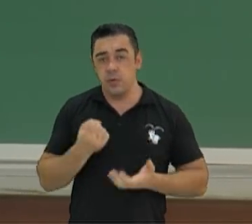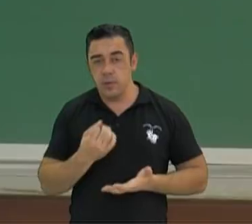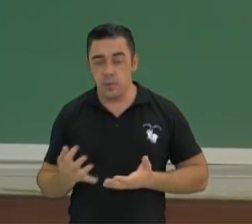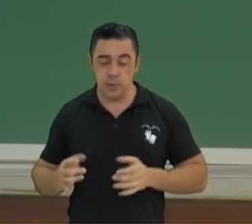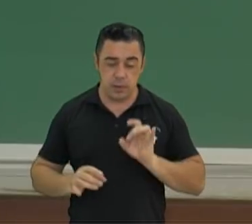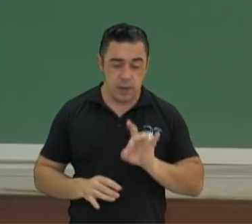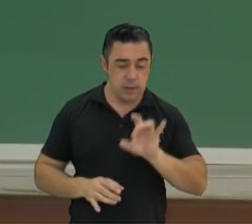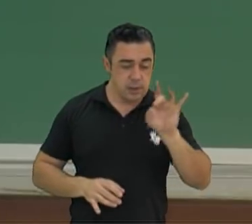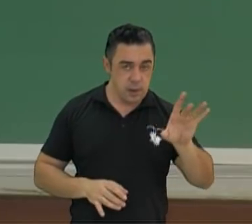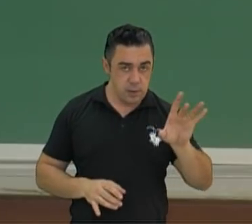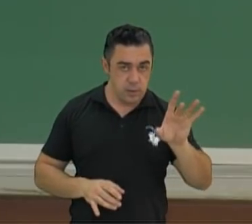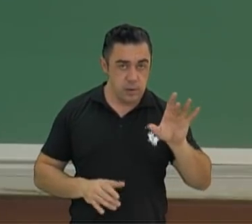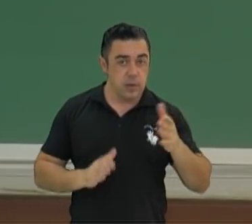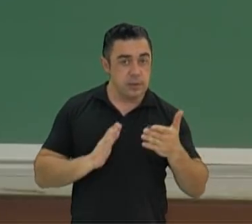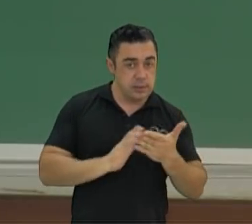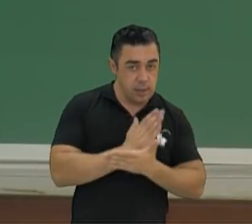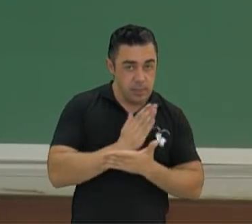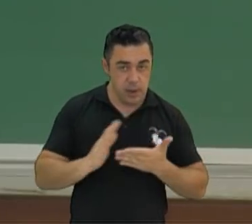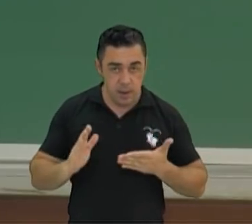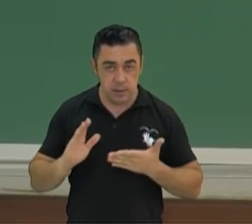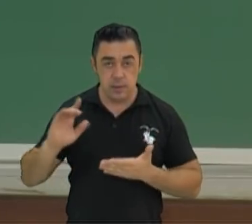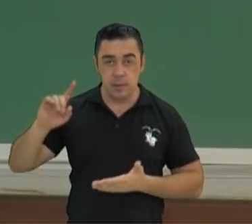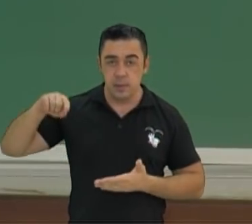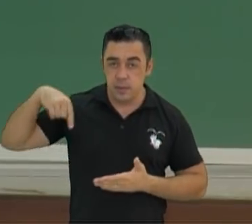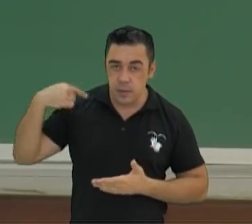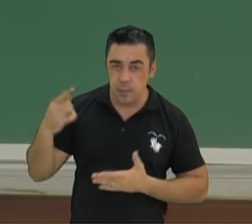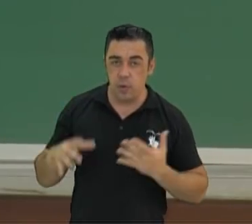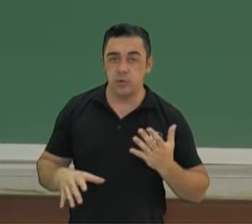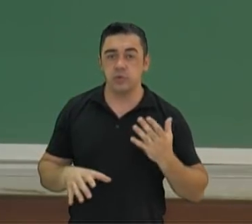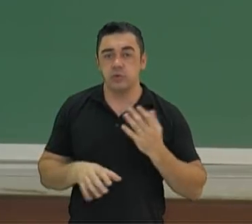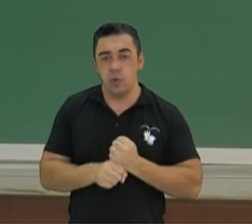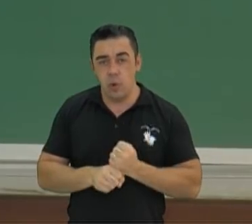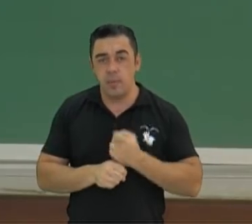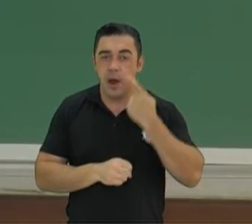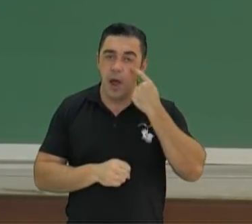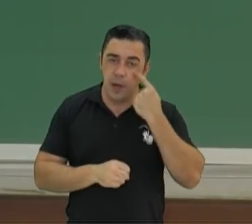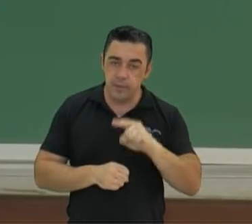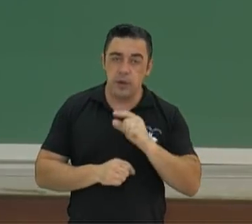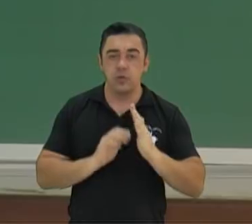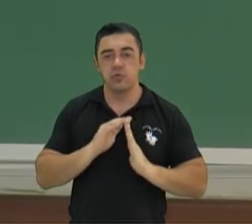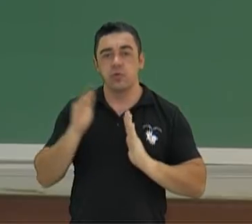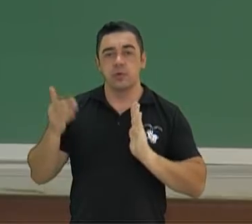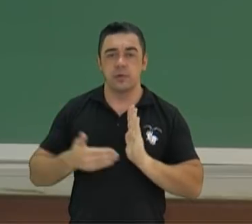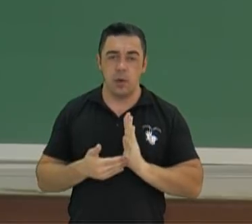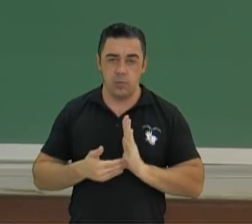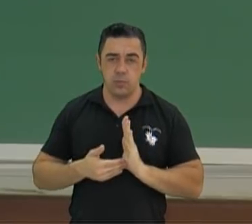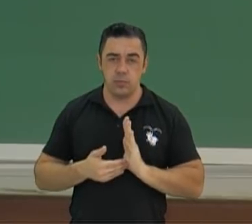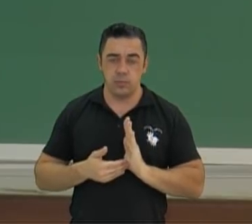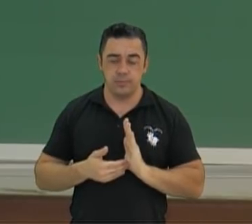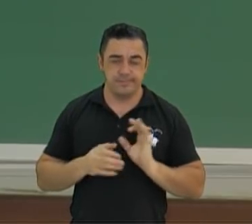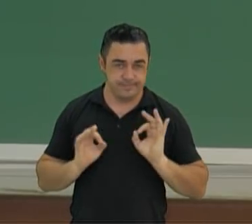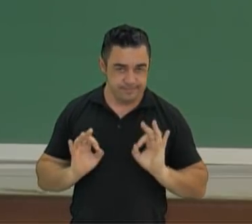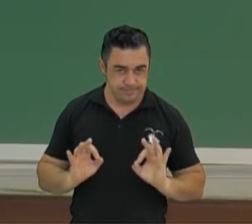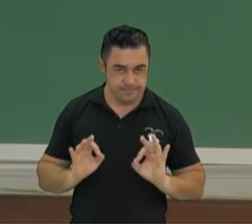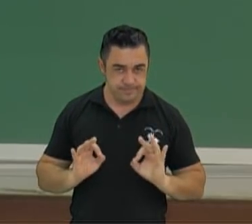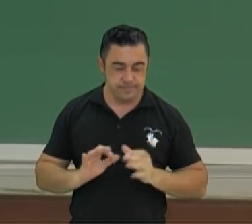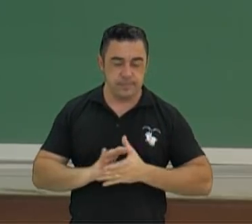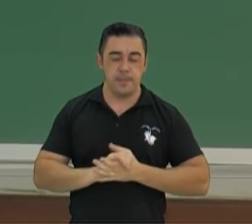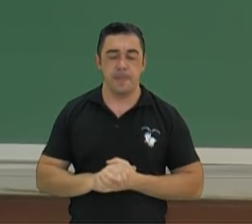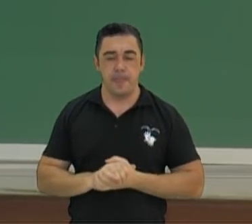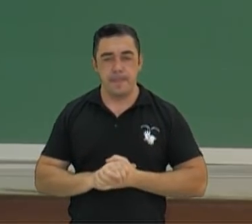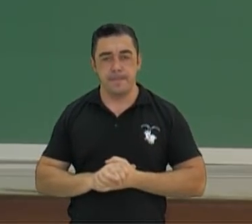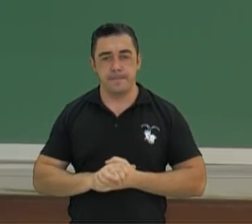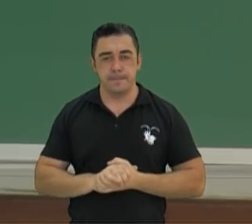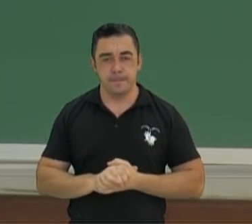de cada figura separado para depois somar tudo e verificar qual vai ser o volume